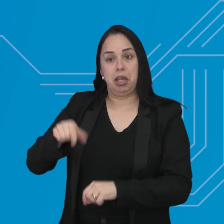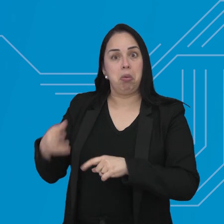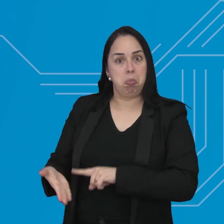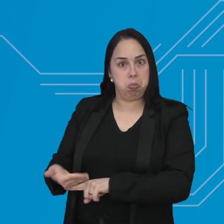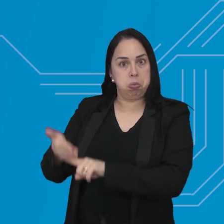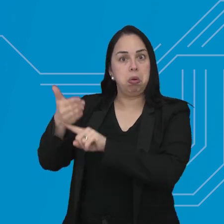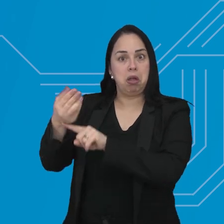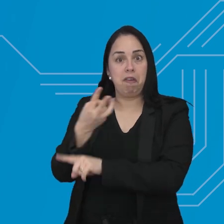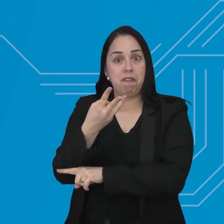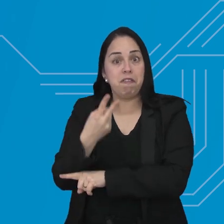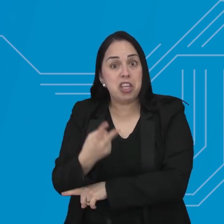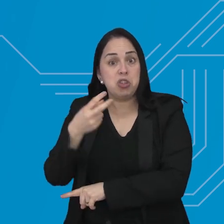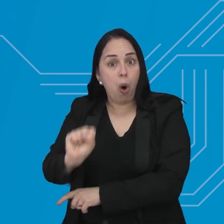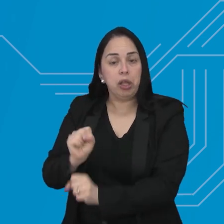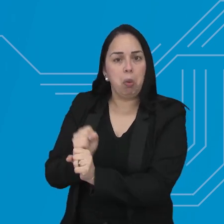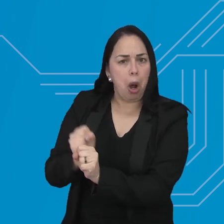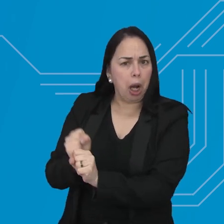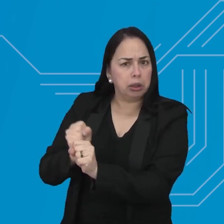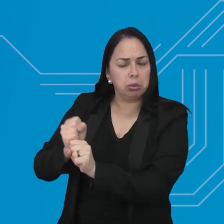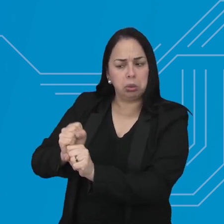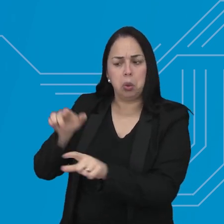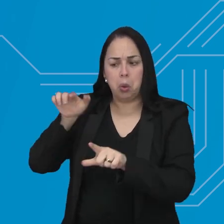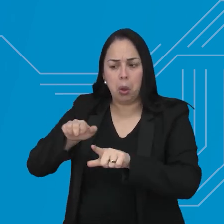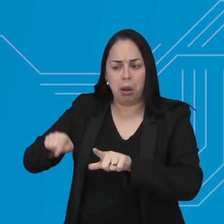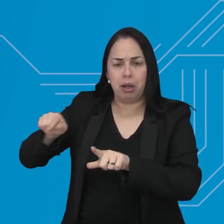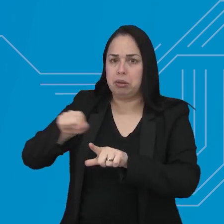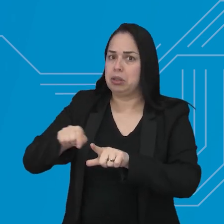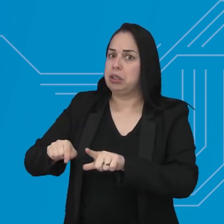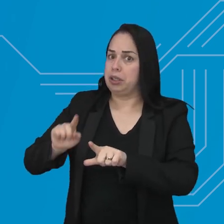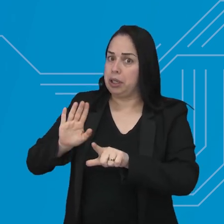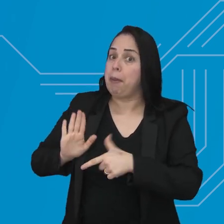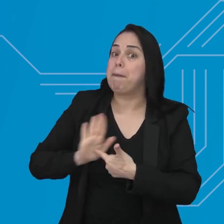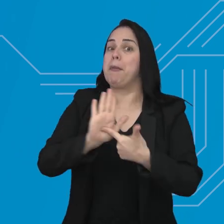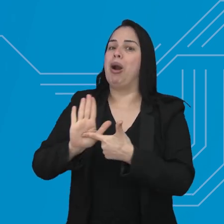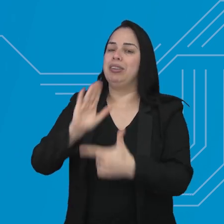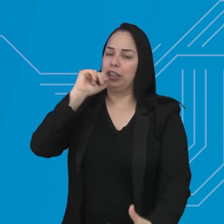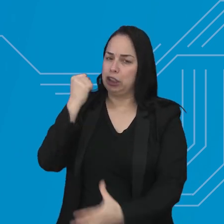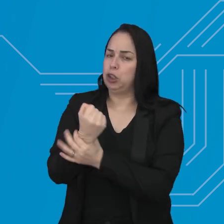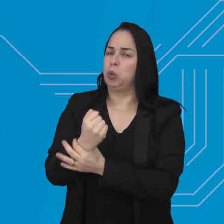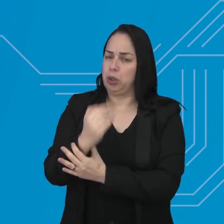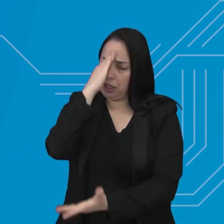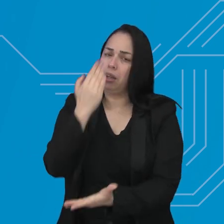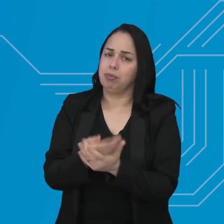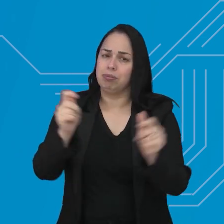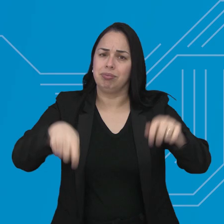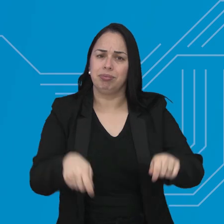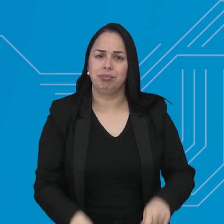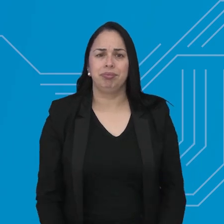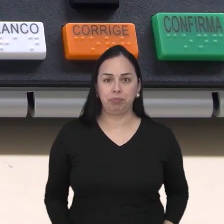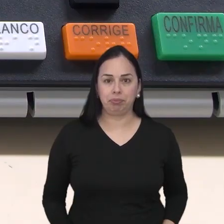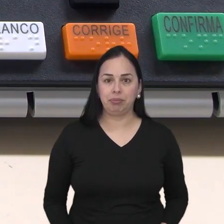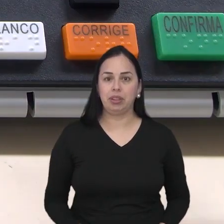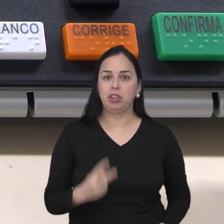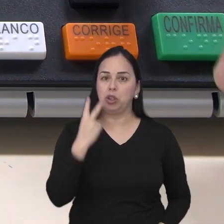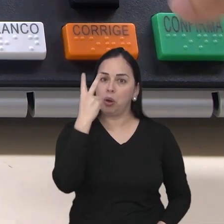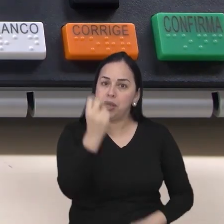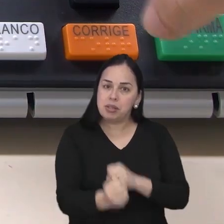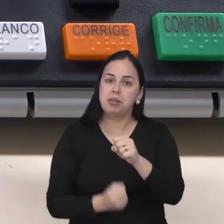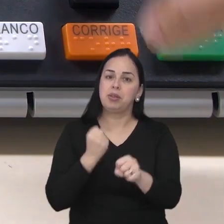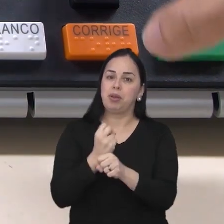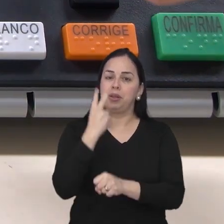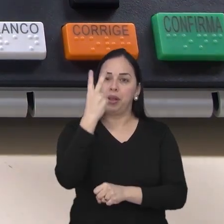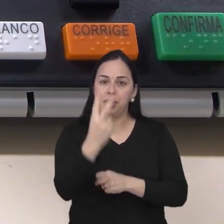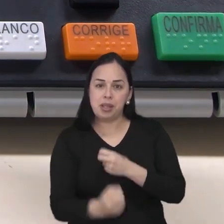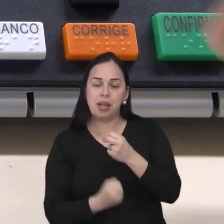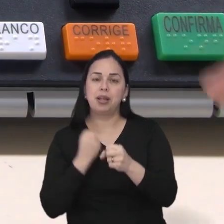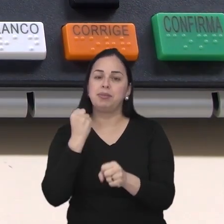apoio da tecnologia. Já são 28 anos de operação desse sistema que provou que é seguro e confiável. De 2 em 2